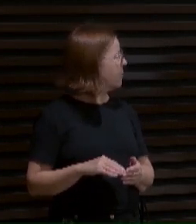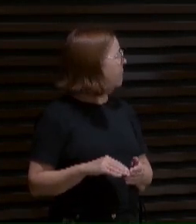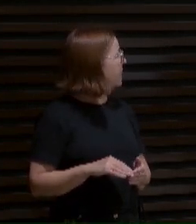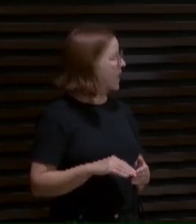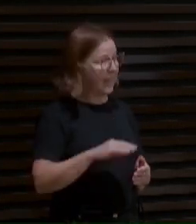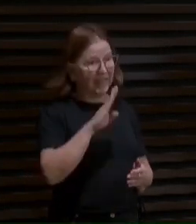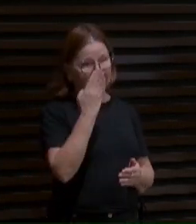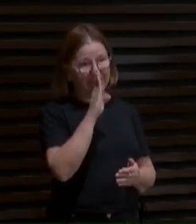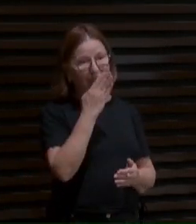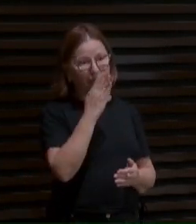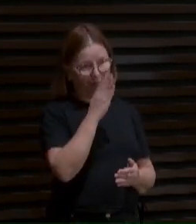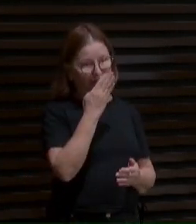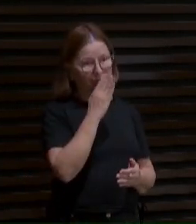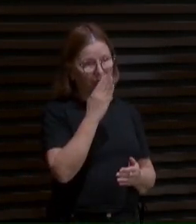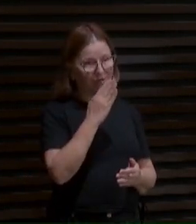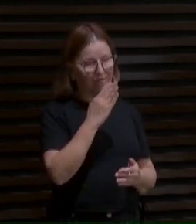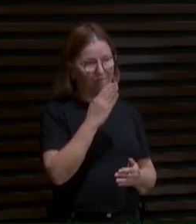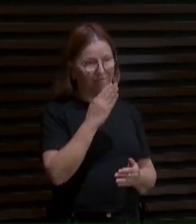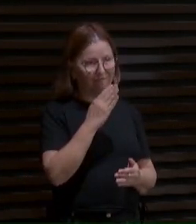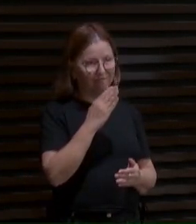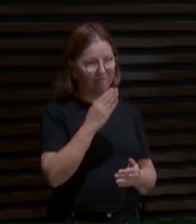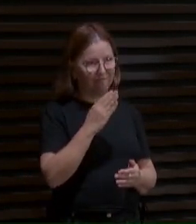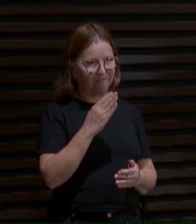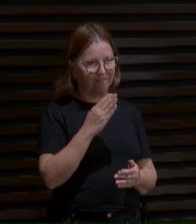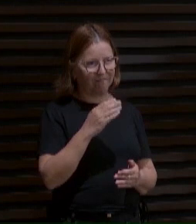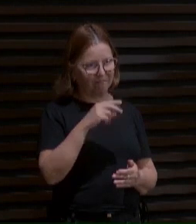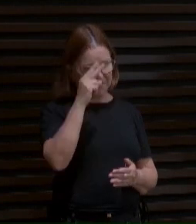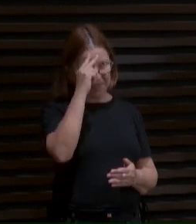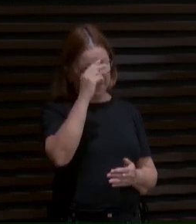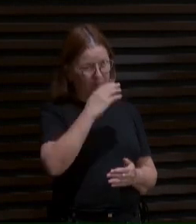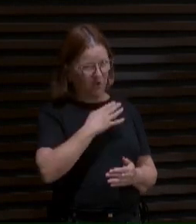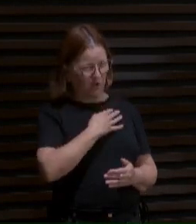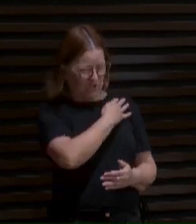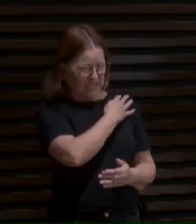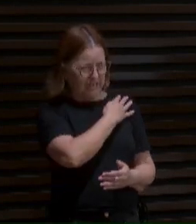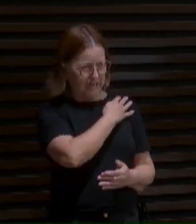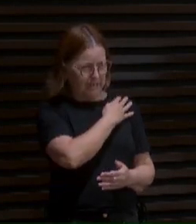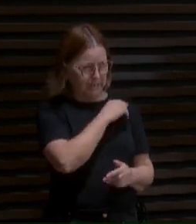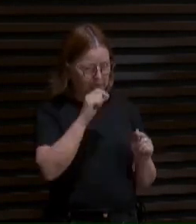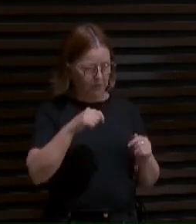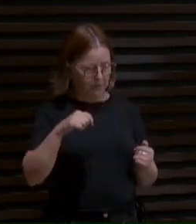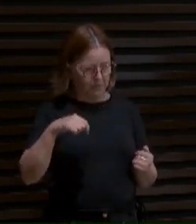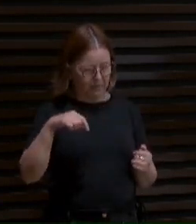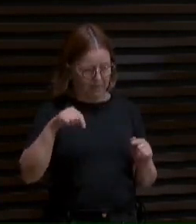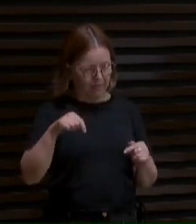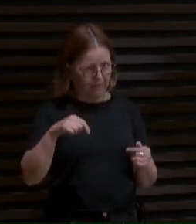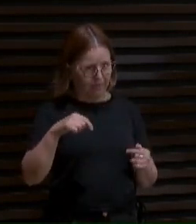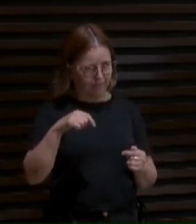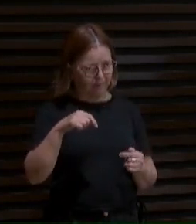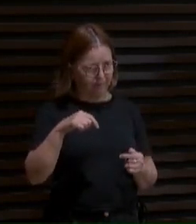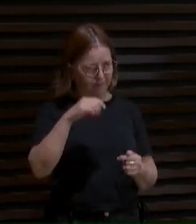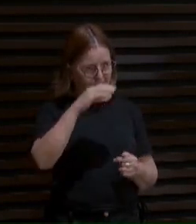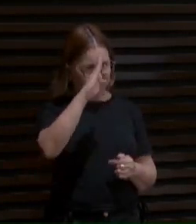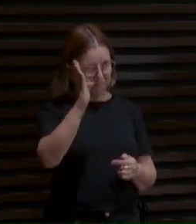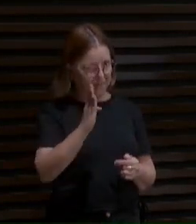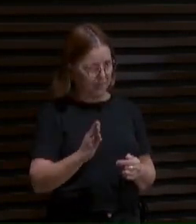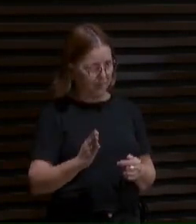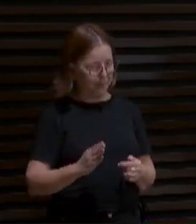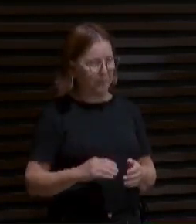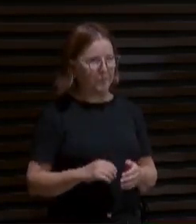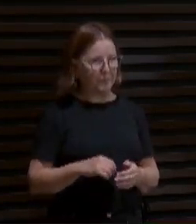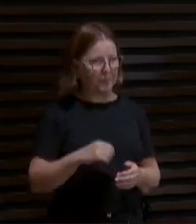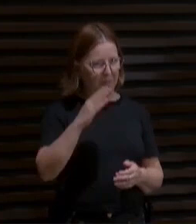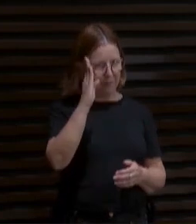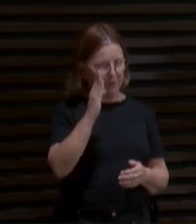A palavra dos generais que aconteceram aqui. É a mesma, só tem 2 vezes que ela aparece. Aqui